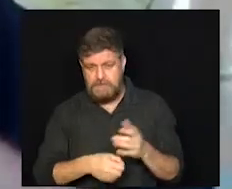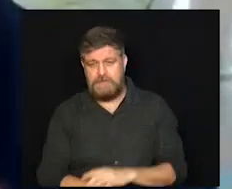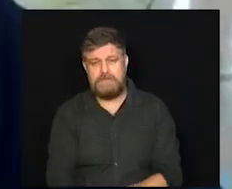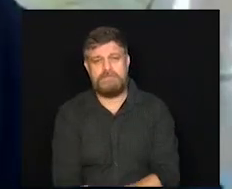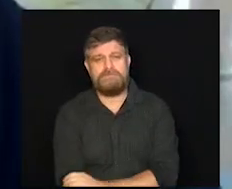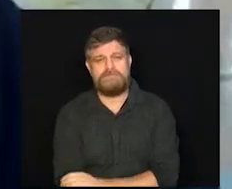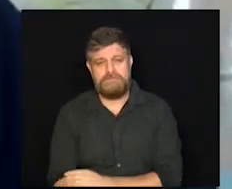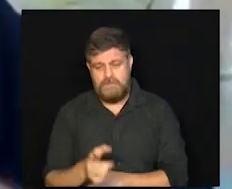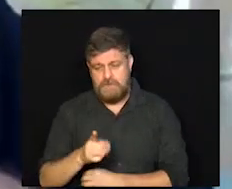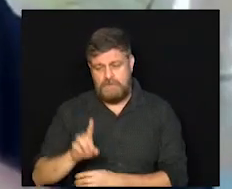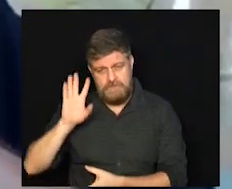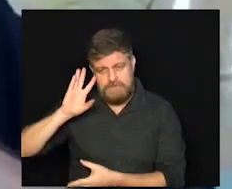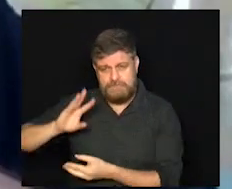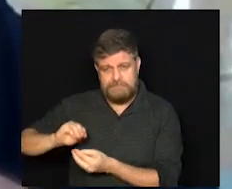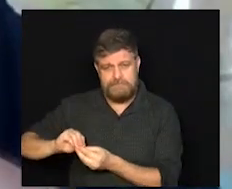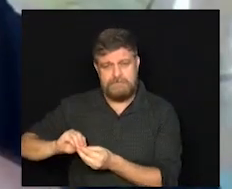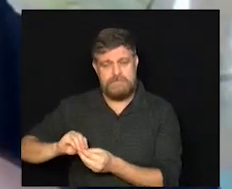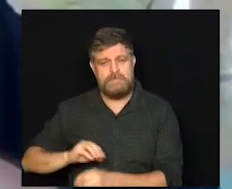por último,